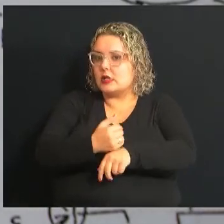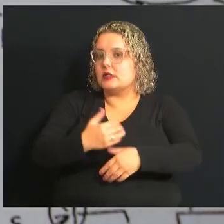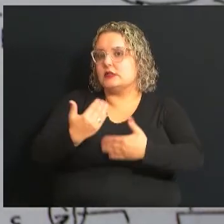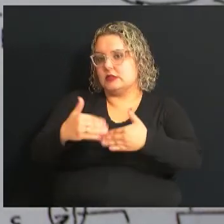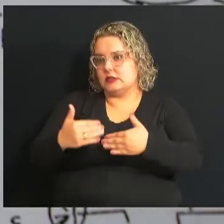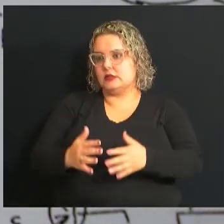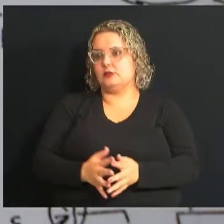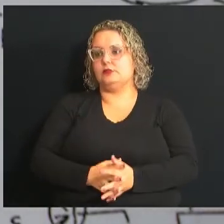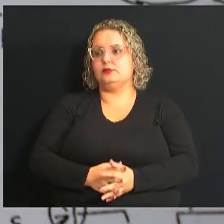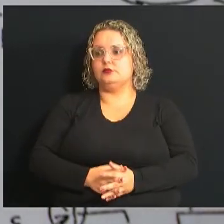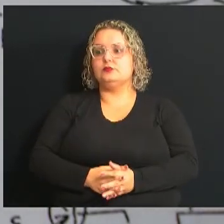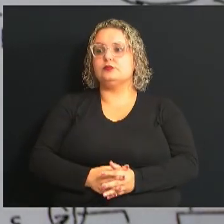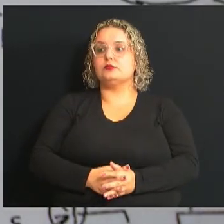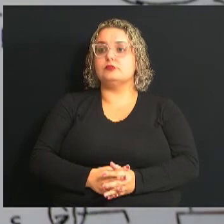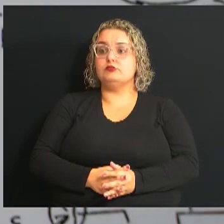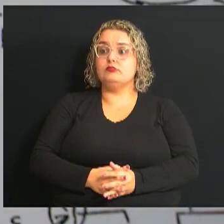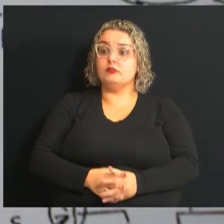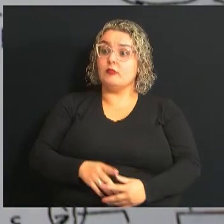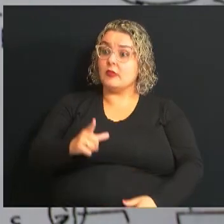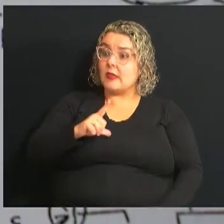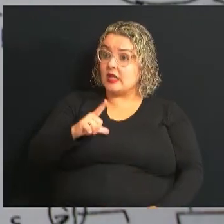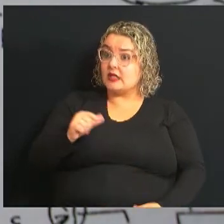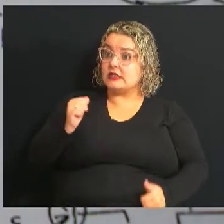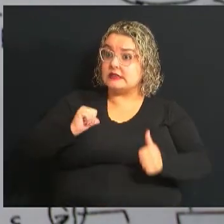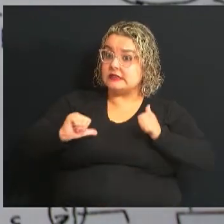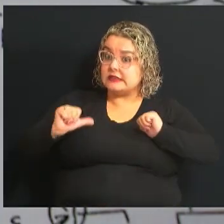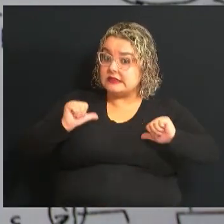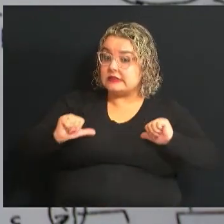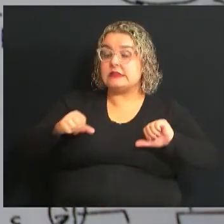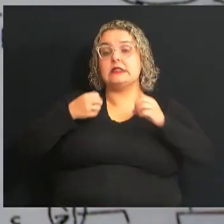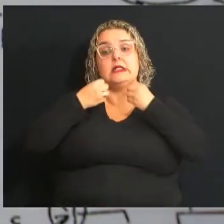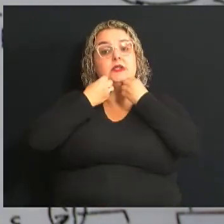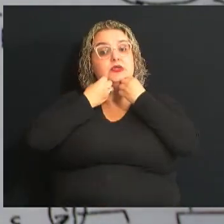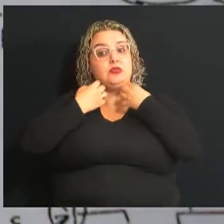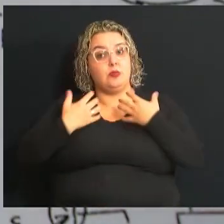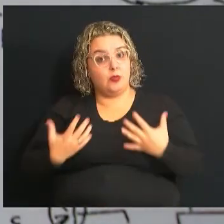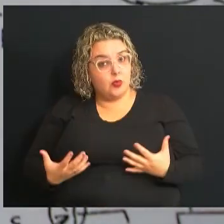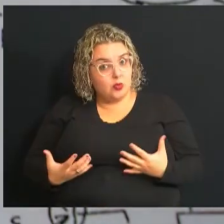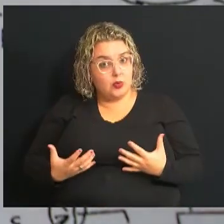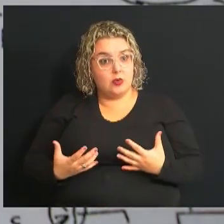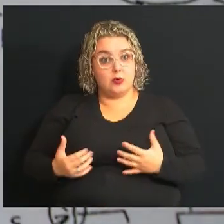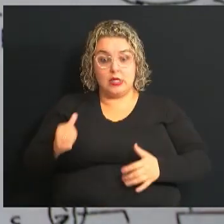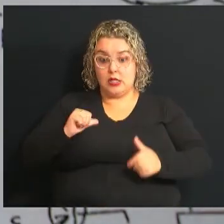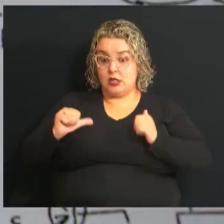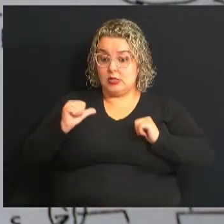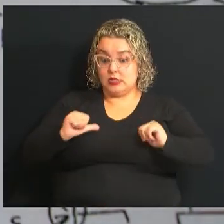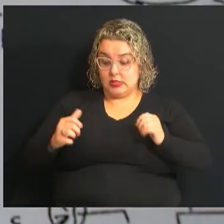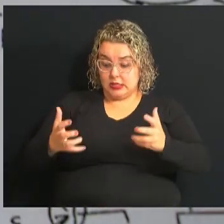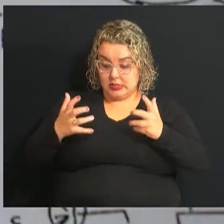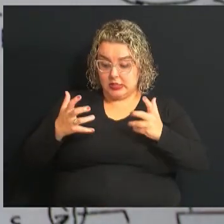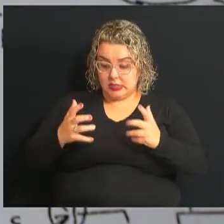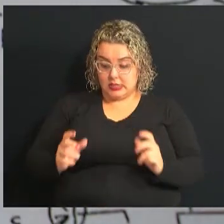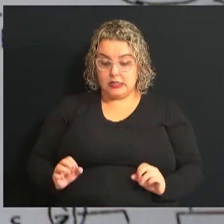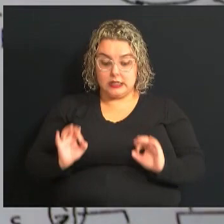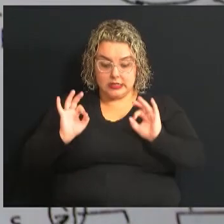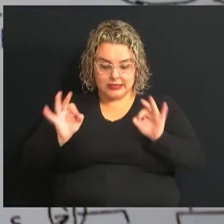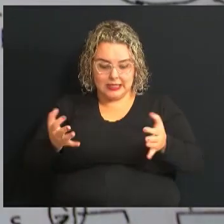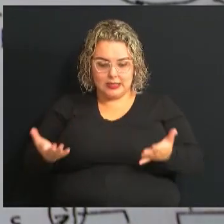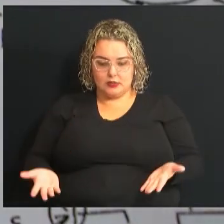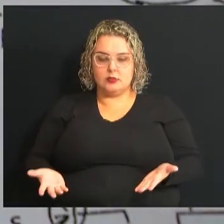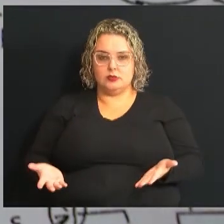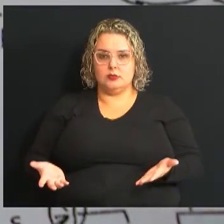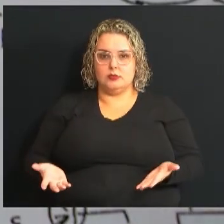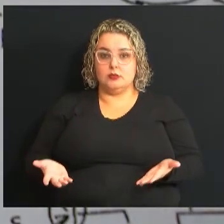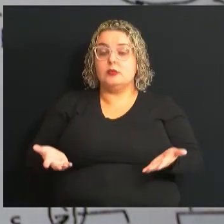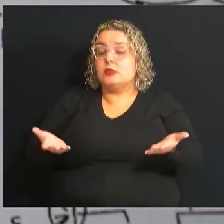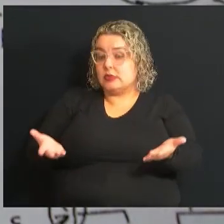provas? Tem o que a gente chama de ansiedade boa, né? Que é a ansiedade por algo que você quer que dê certo. Então,